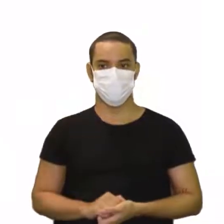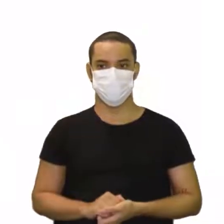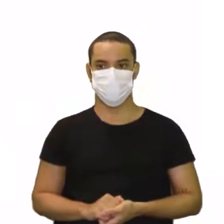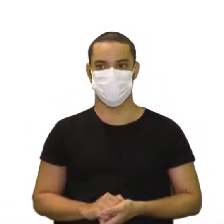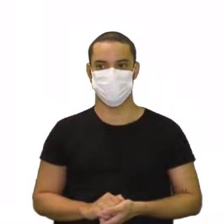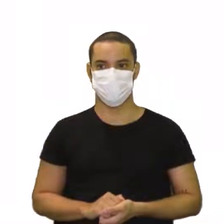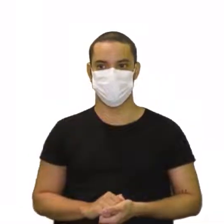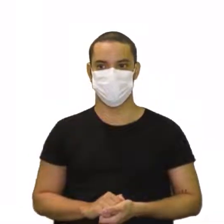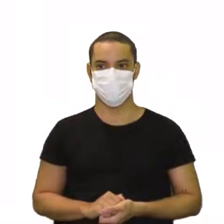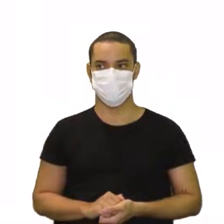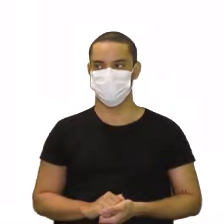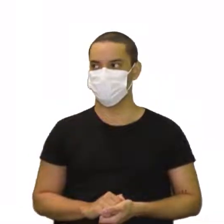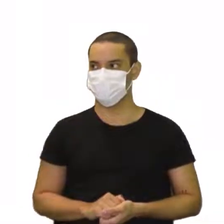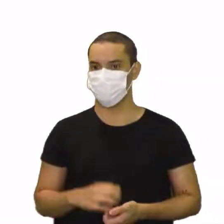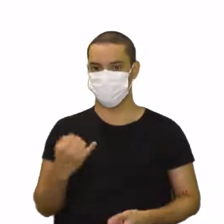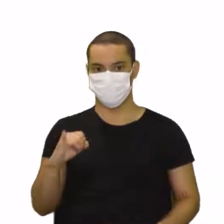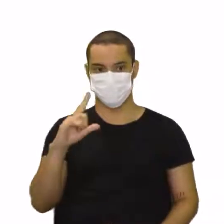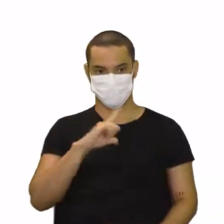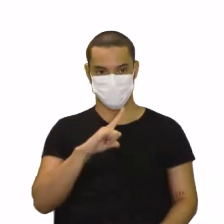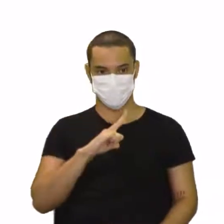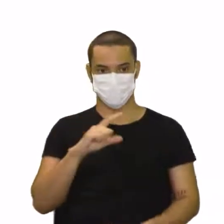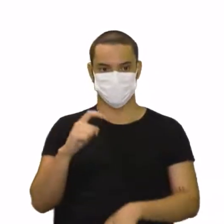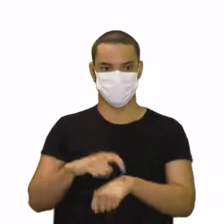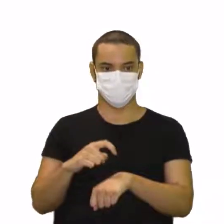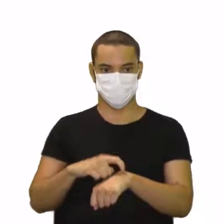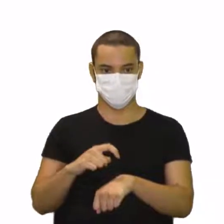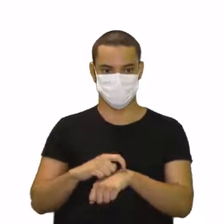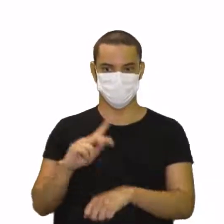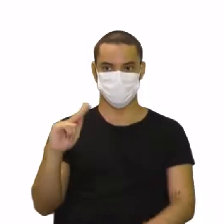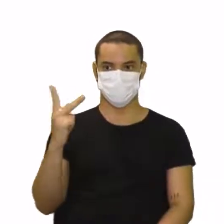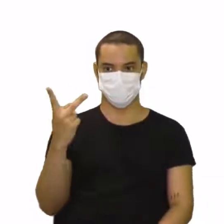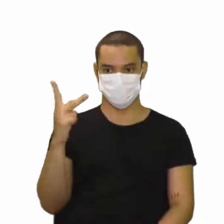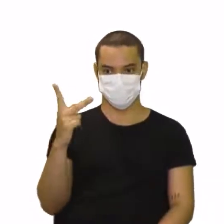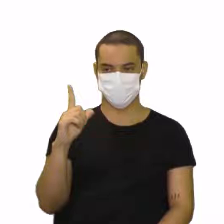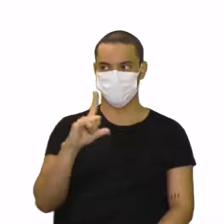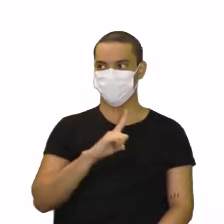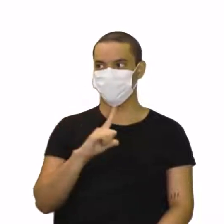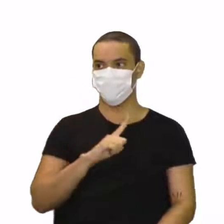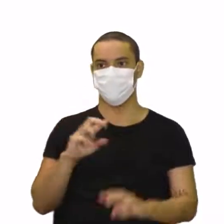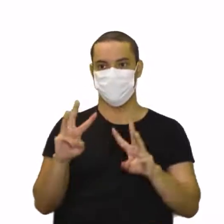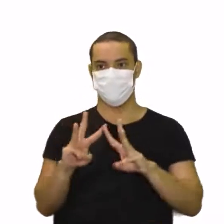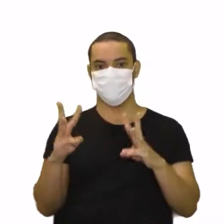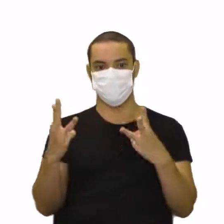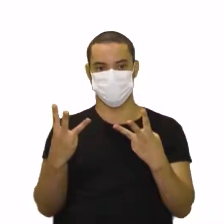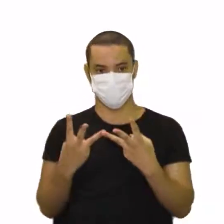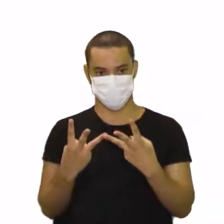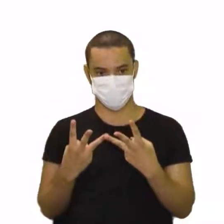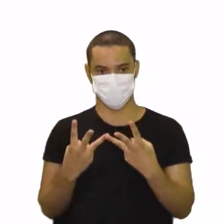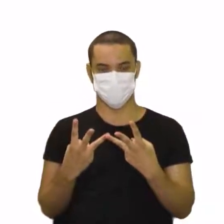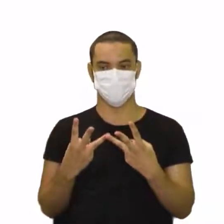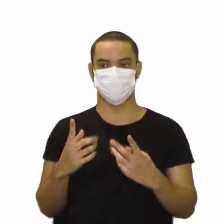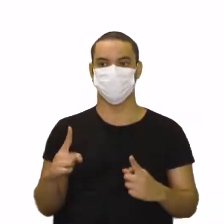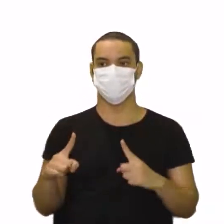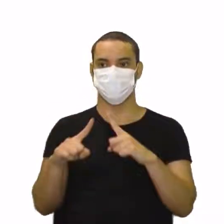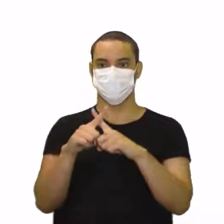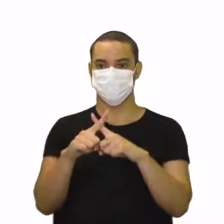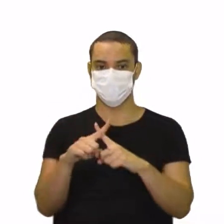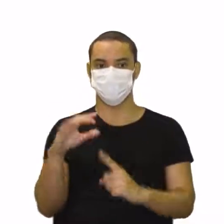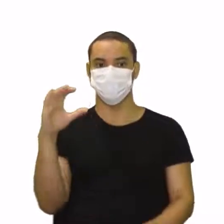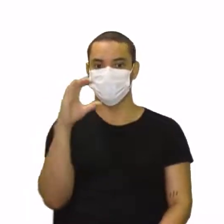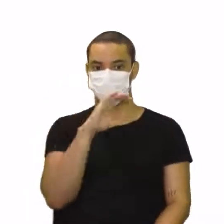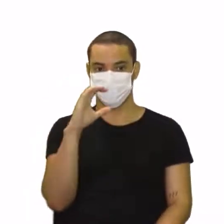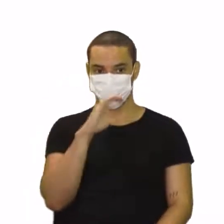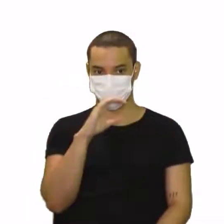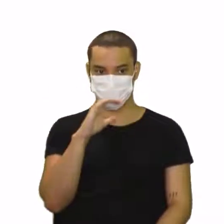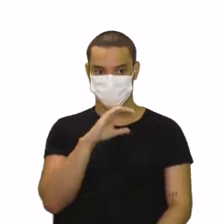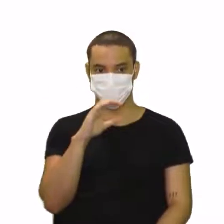Olha só, se eu tenho o valor de H, eu tenho o valor da massa, que está em quilogramas, e eu tenho a